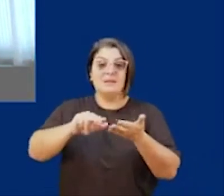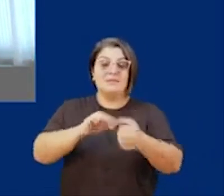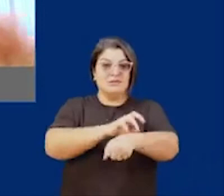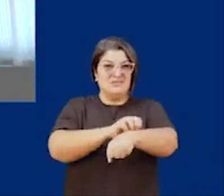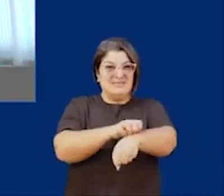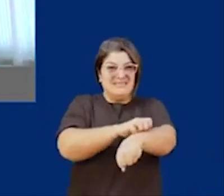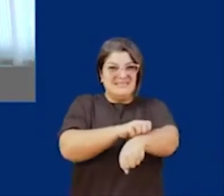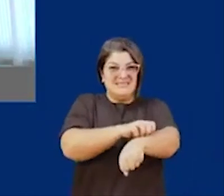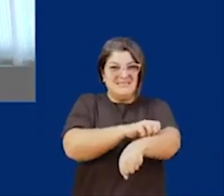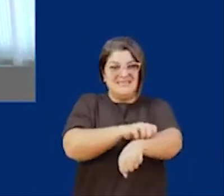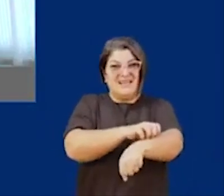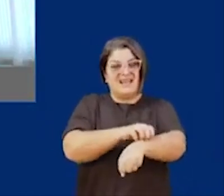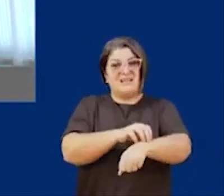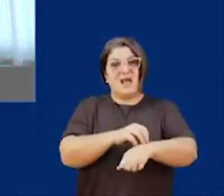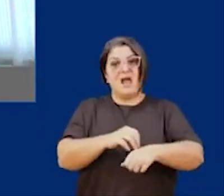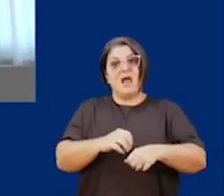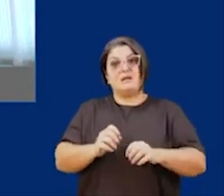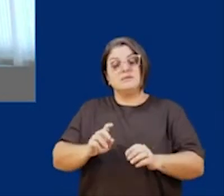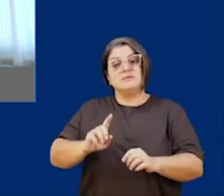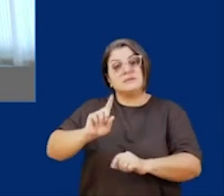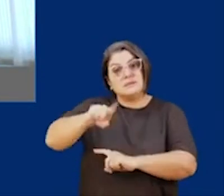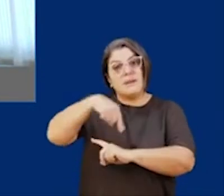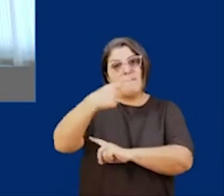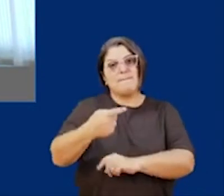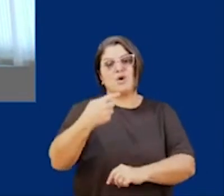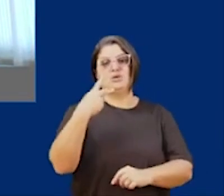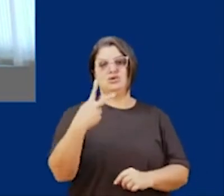oferecer no decorrer dos 2 primeiros anos de vida.